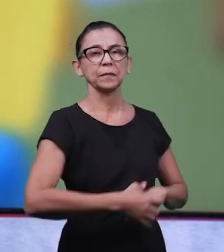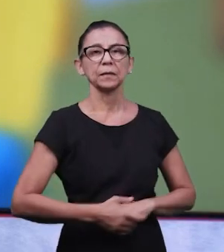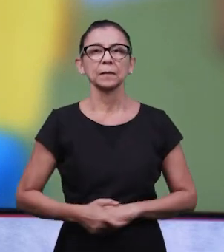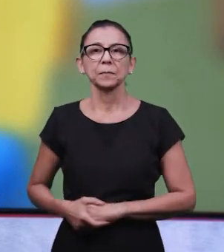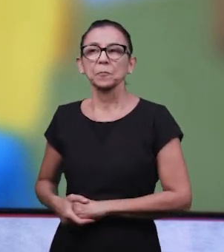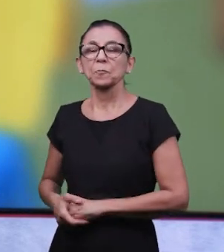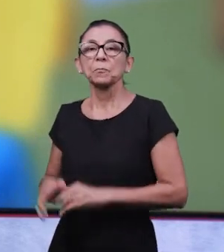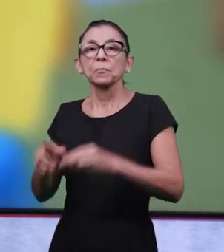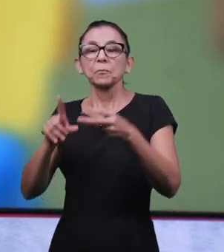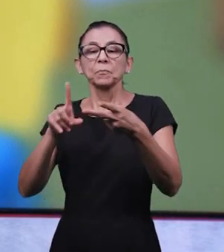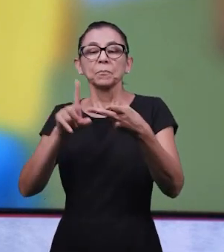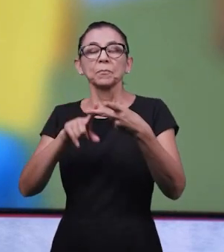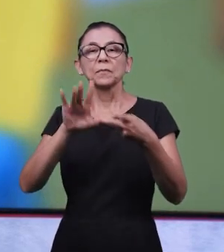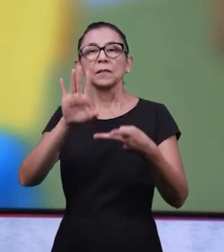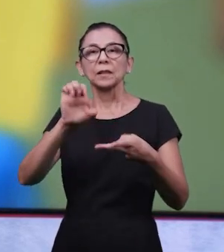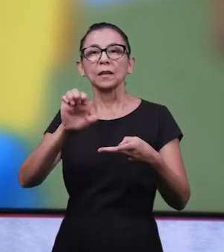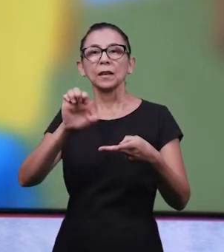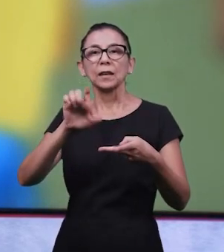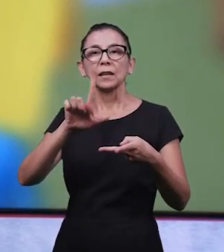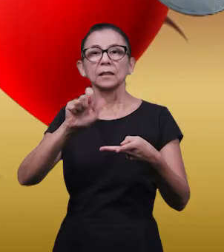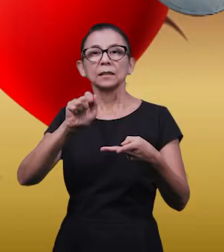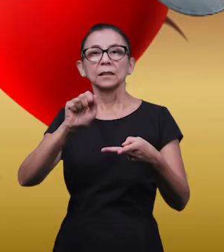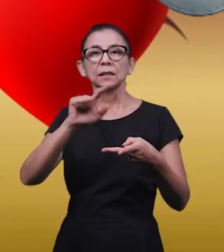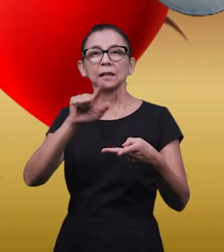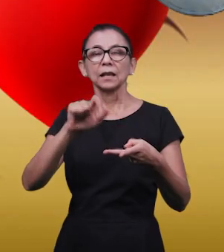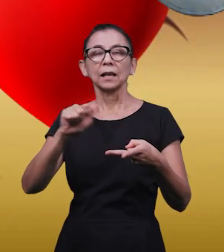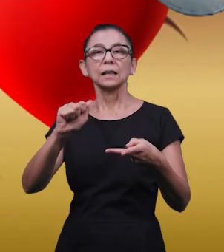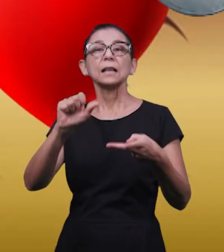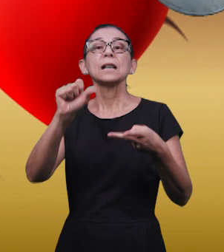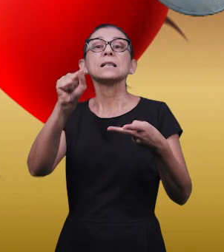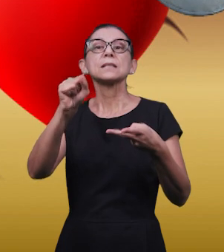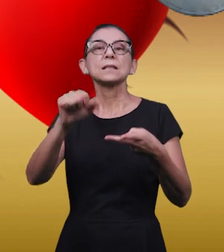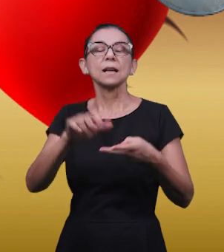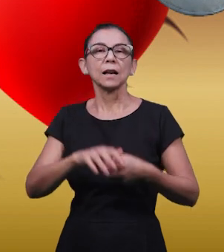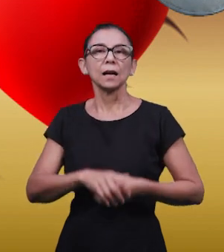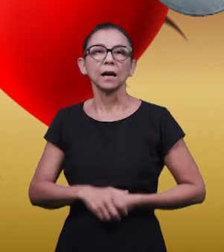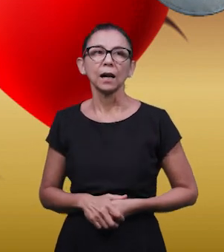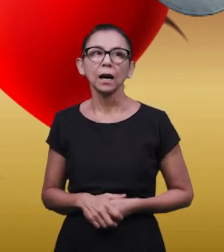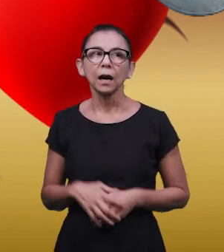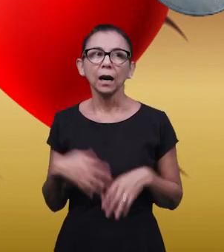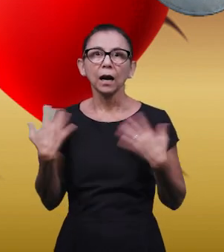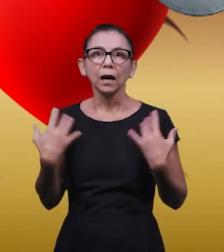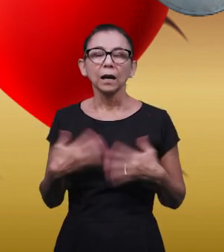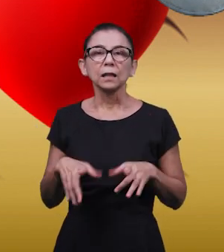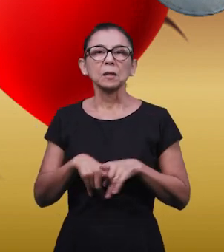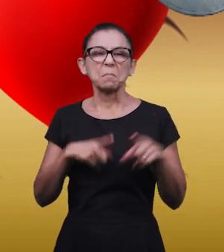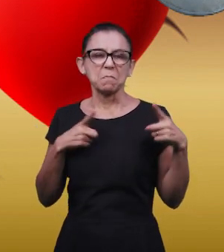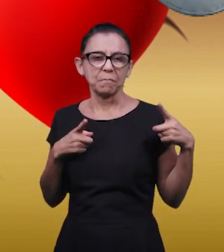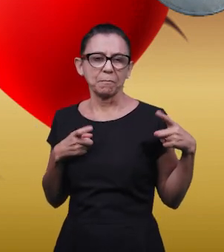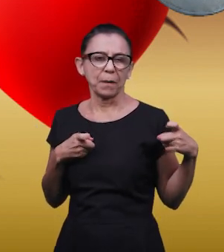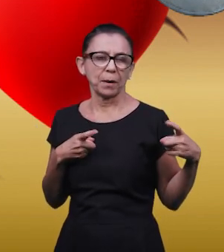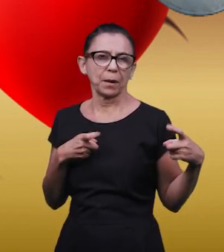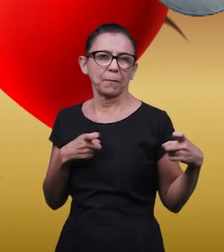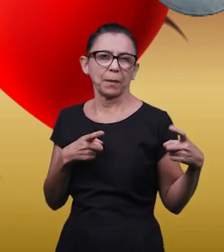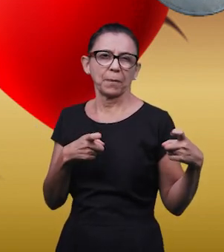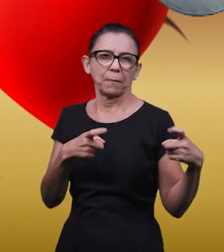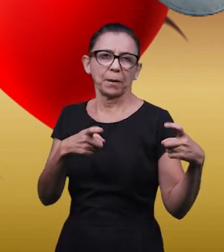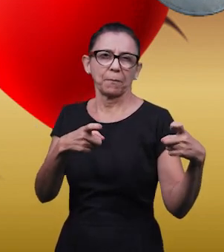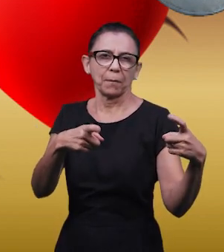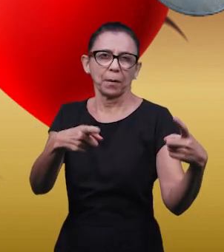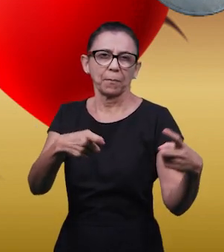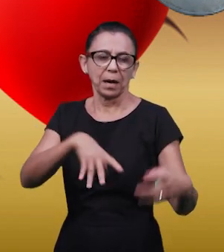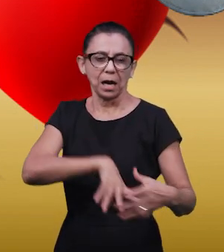Santo habita no nosso coração, não há inimigo capaz de nos derrotar, por mais poderoso